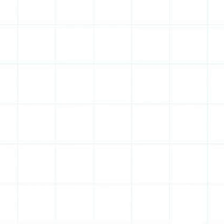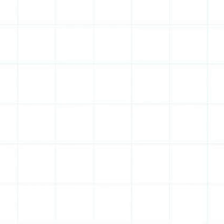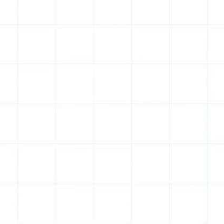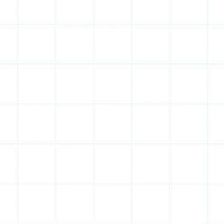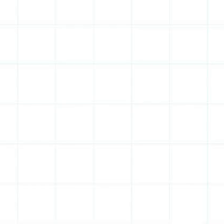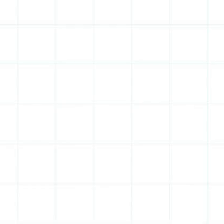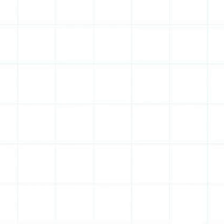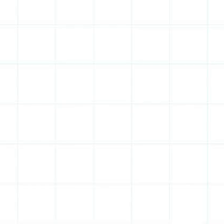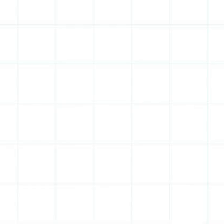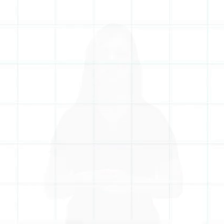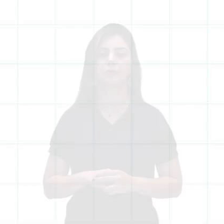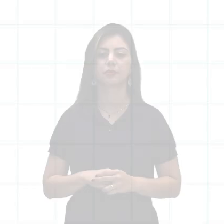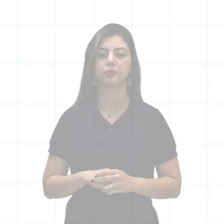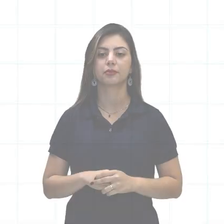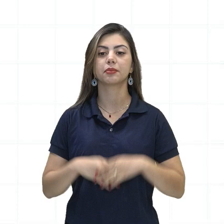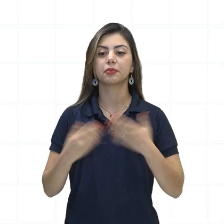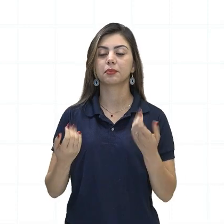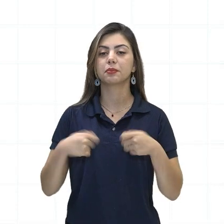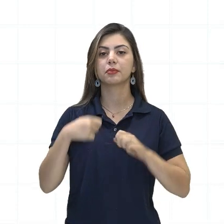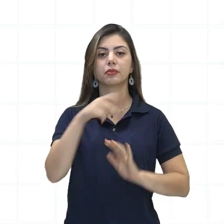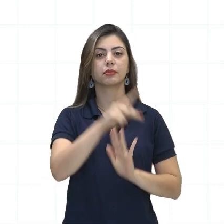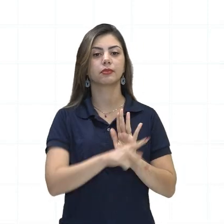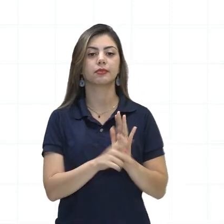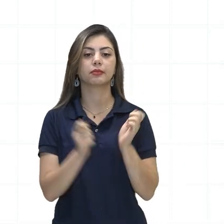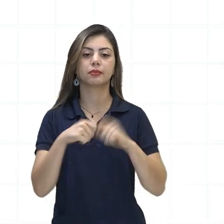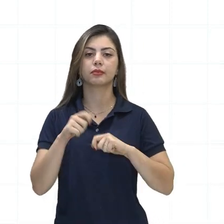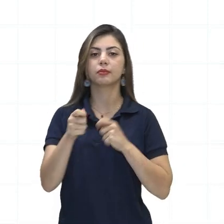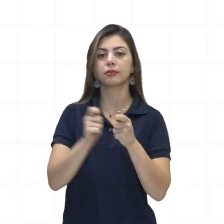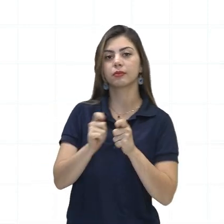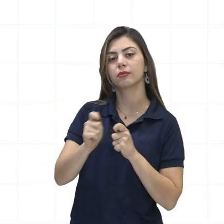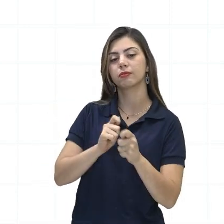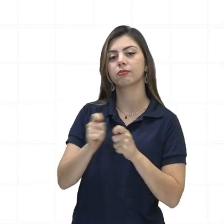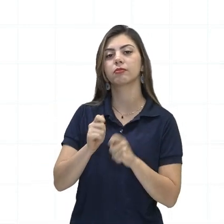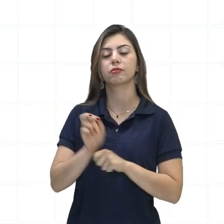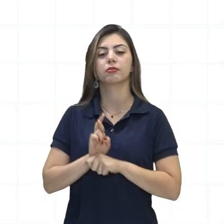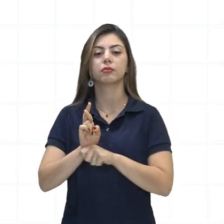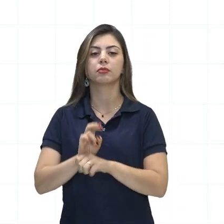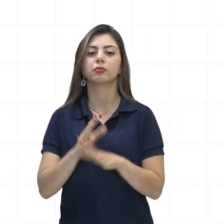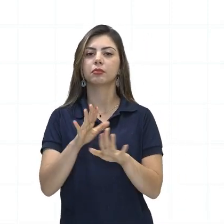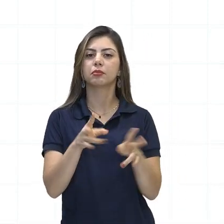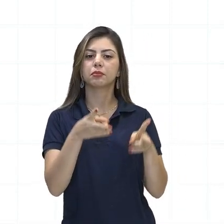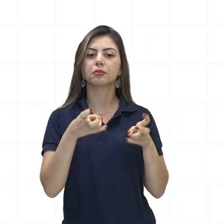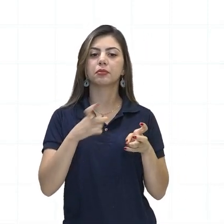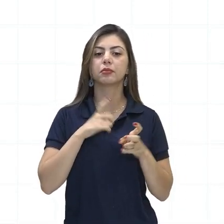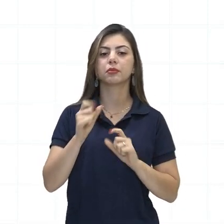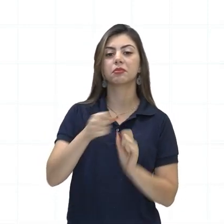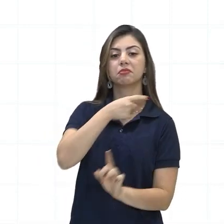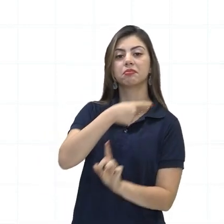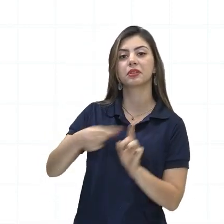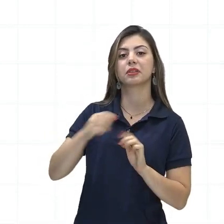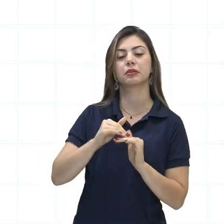desse recurso. E a gente tem informação de que mais da metade, olha lá, 188 unidades